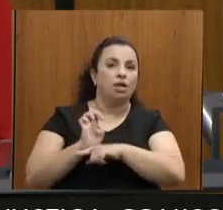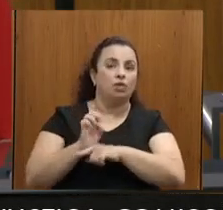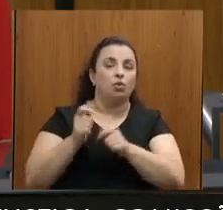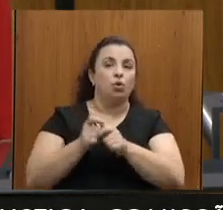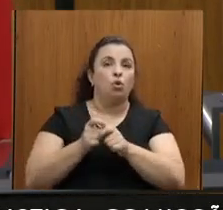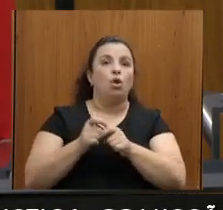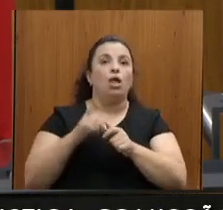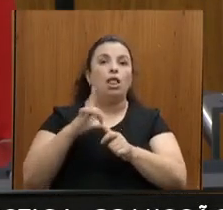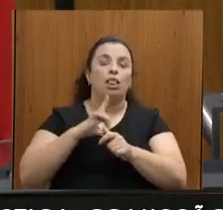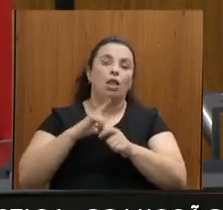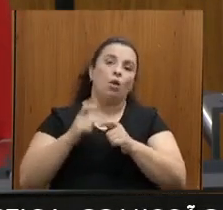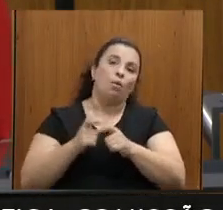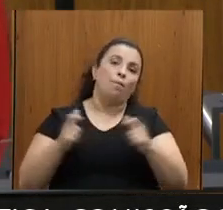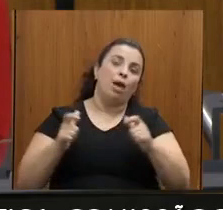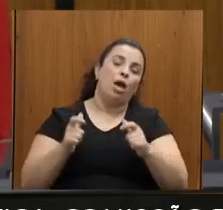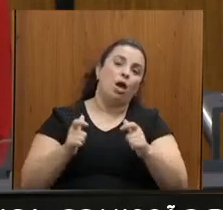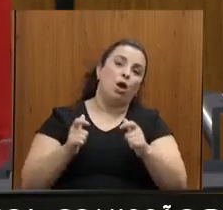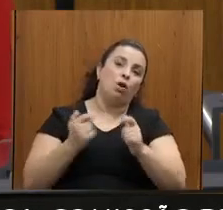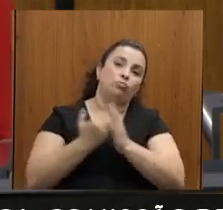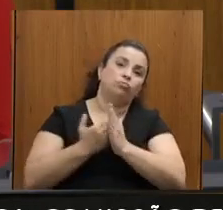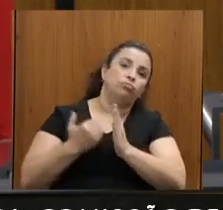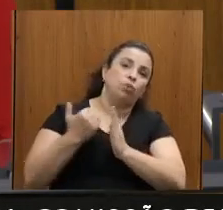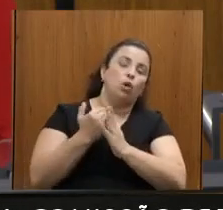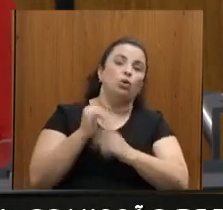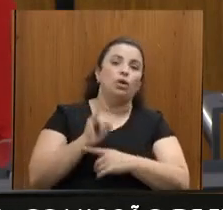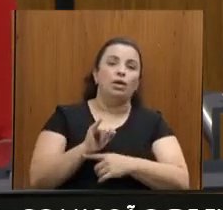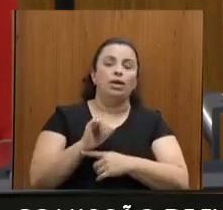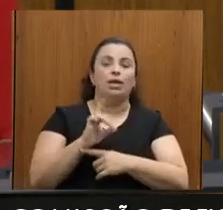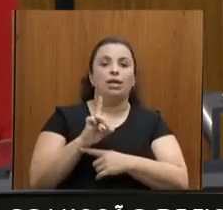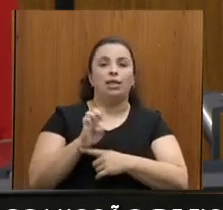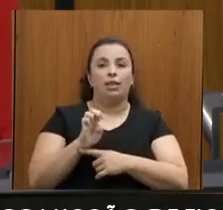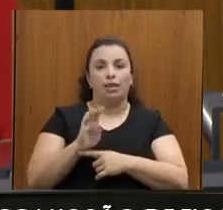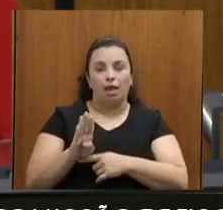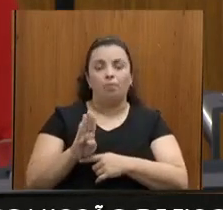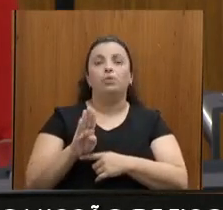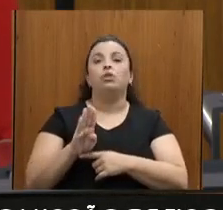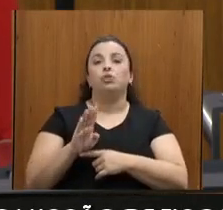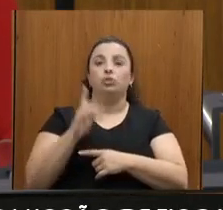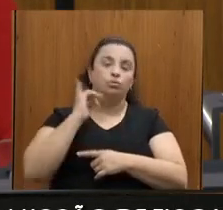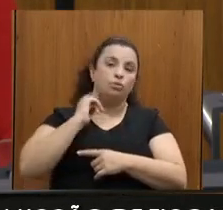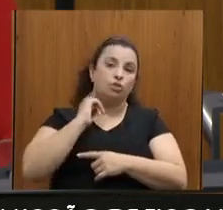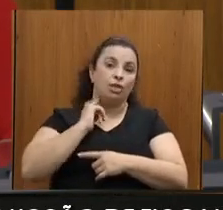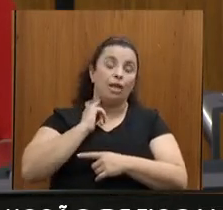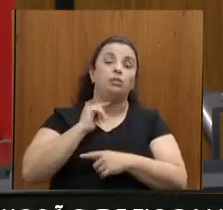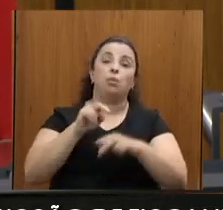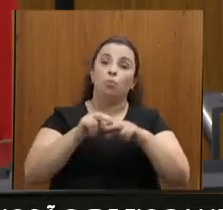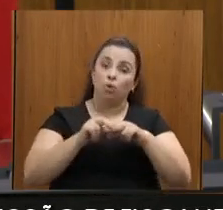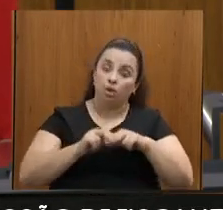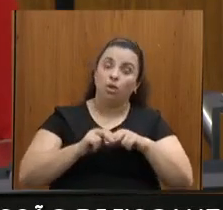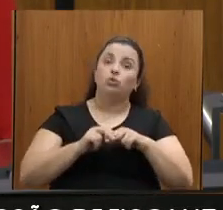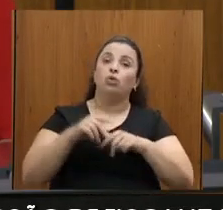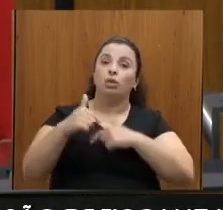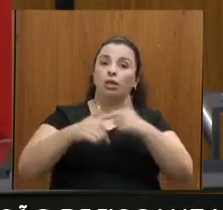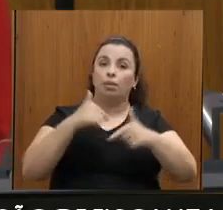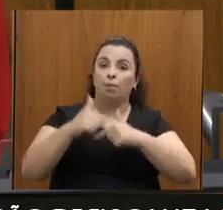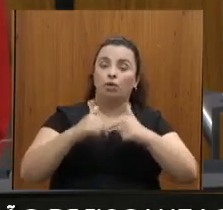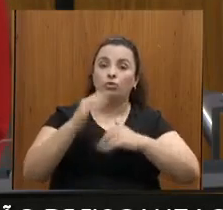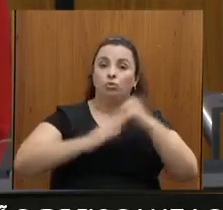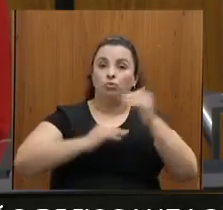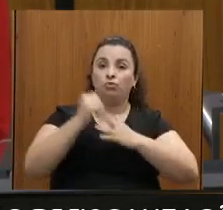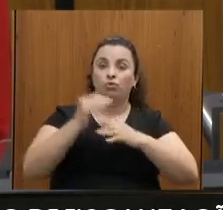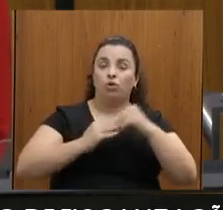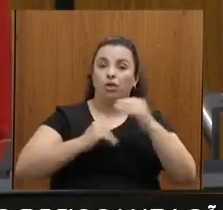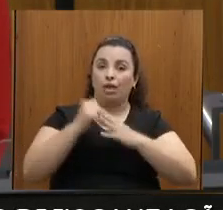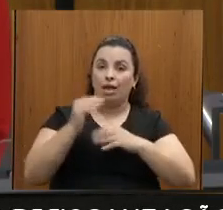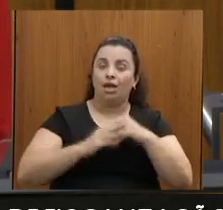salto da história do IDEB em Minas Gerais se deve ao trabalho dos profissionais em educação, que estão, como o